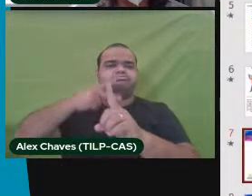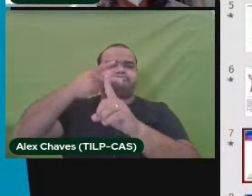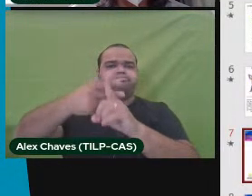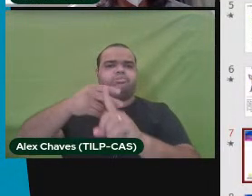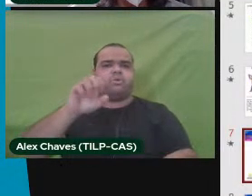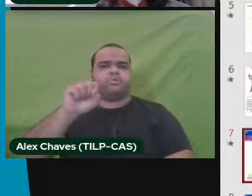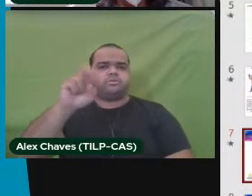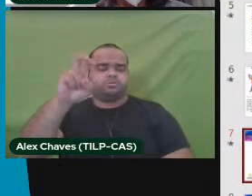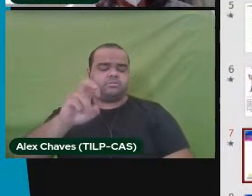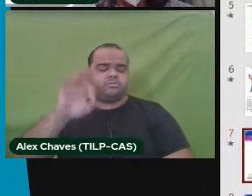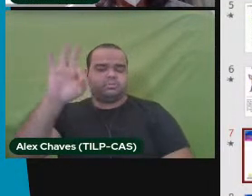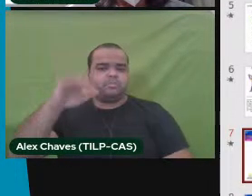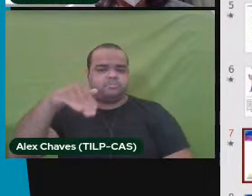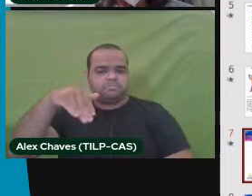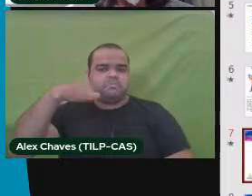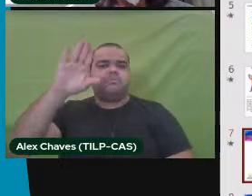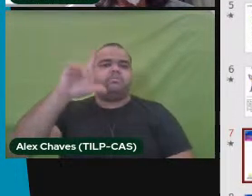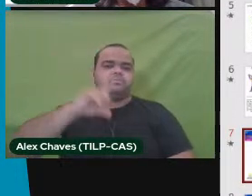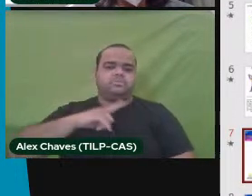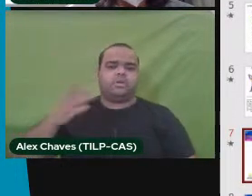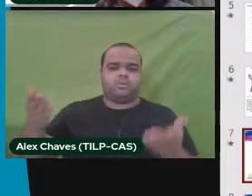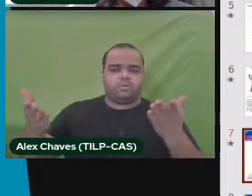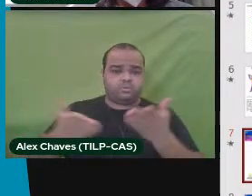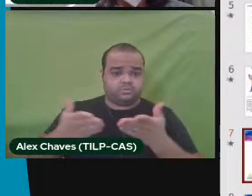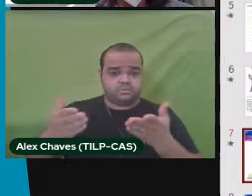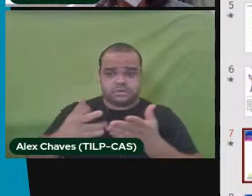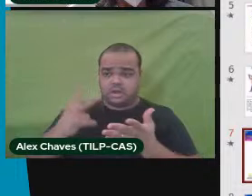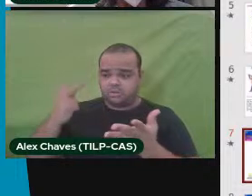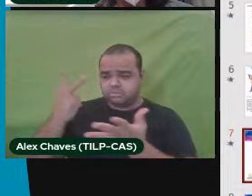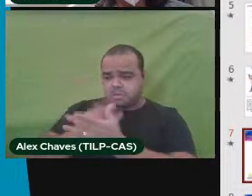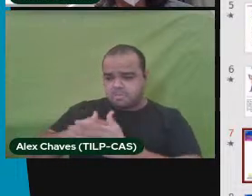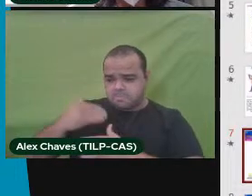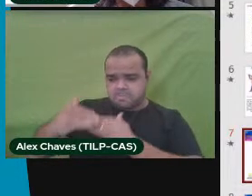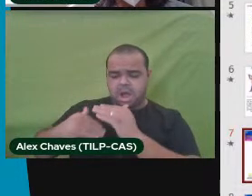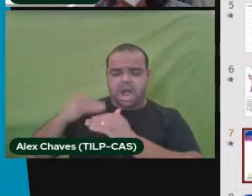atualidade. É um avanço grande